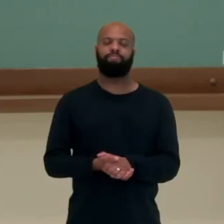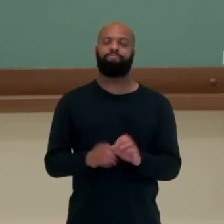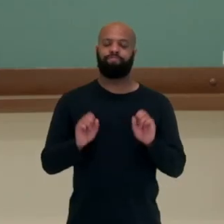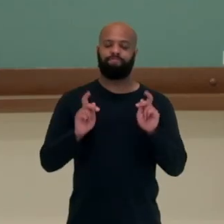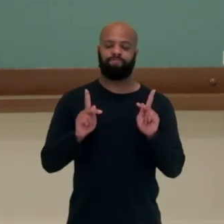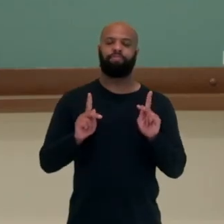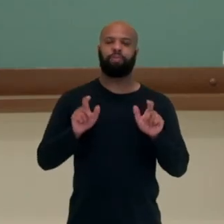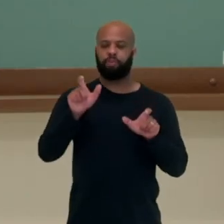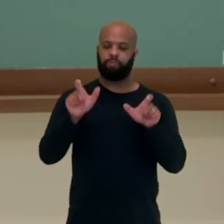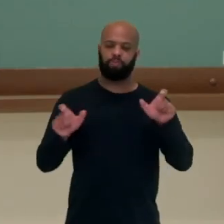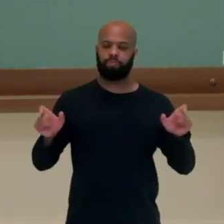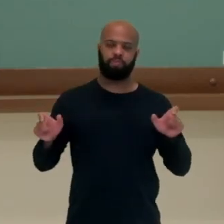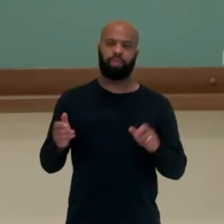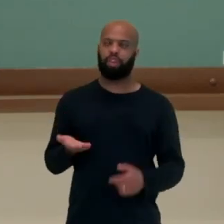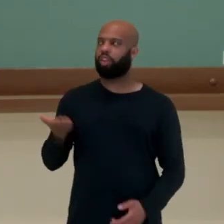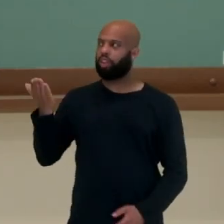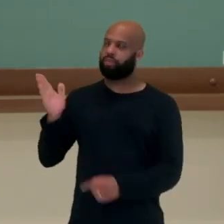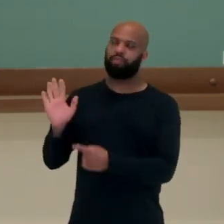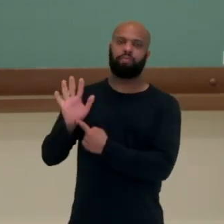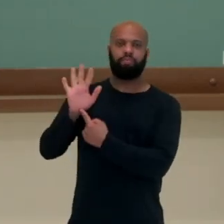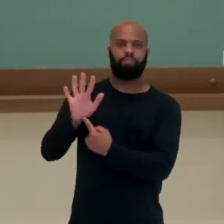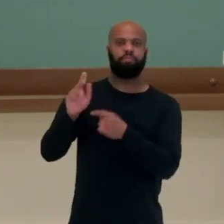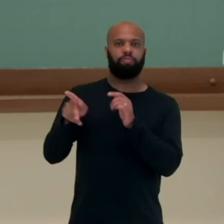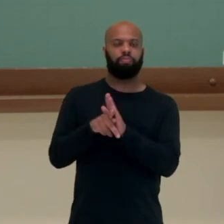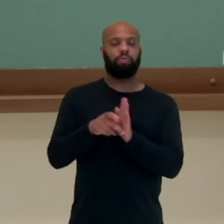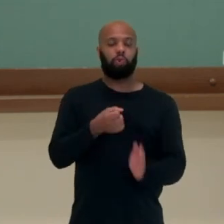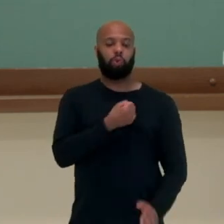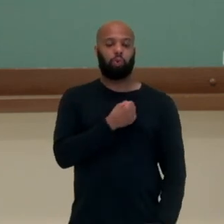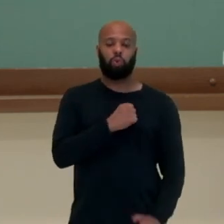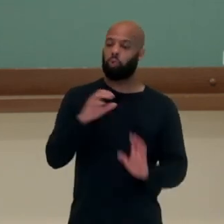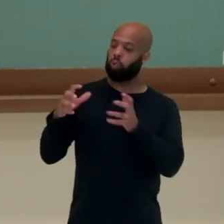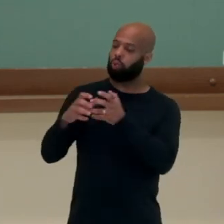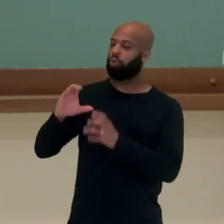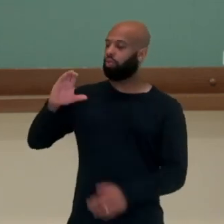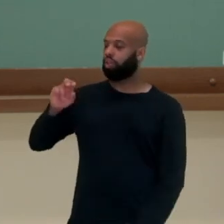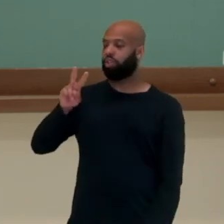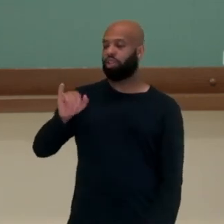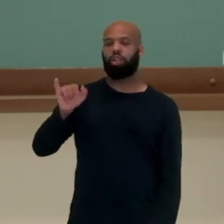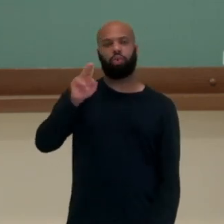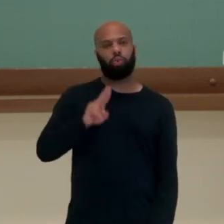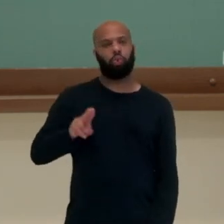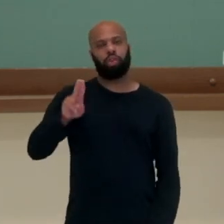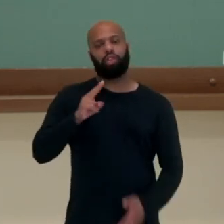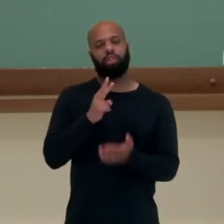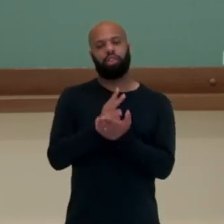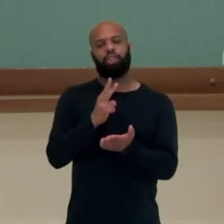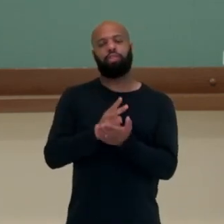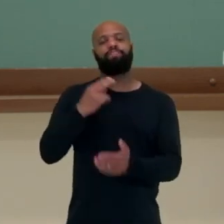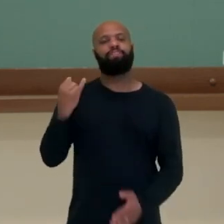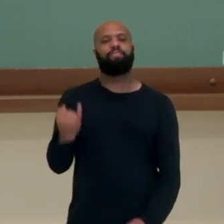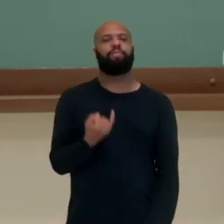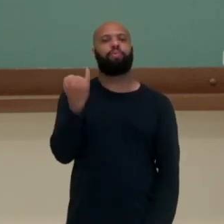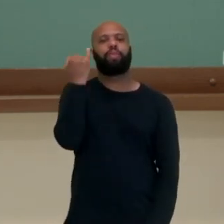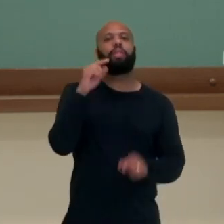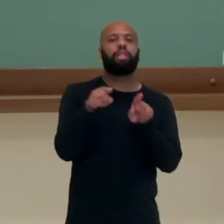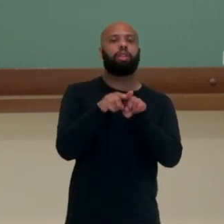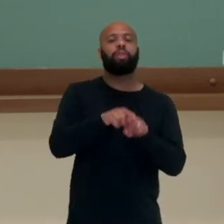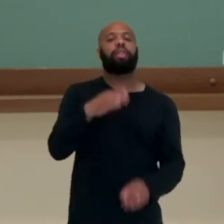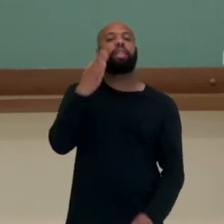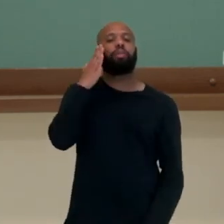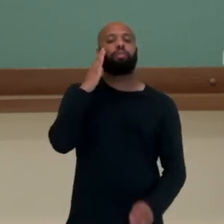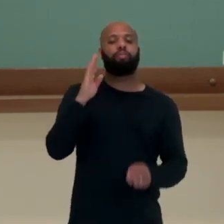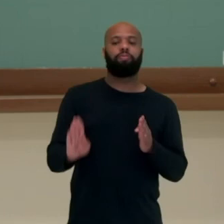Tão tranquilo, gente? Essa representação dos números complexos a gente vai usar bastante. Então é muito importante a gente saber